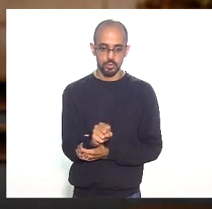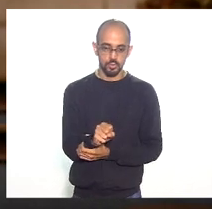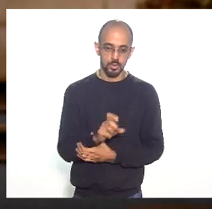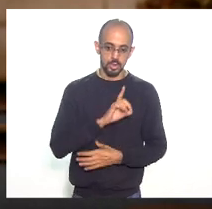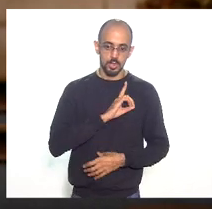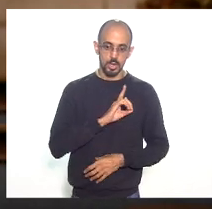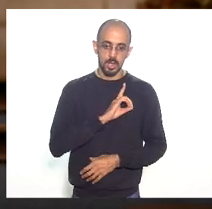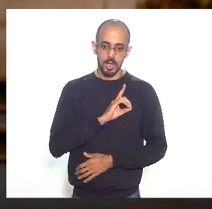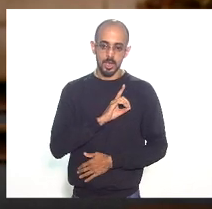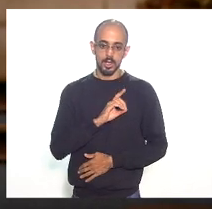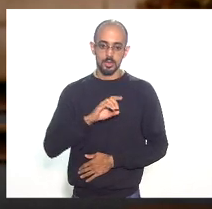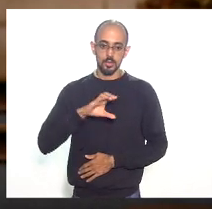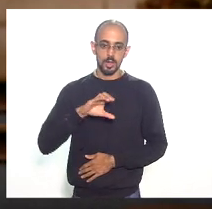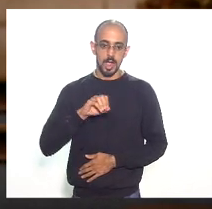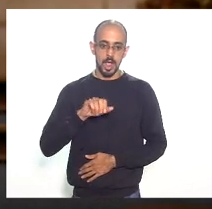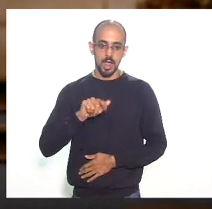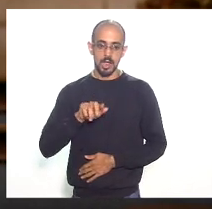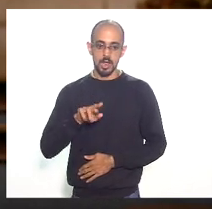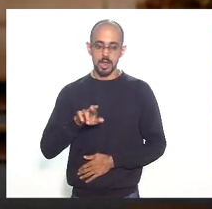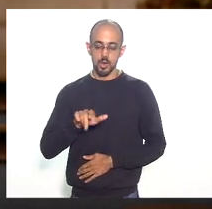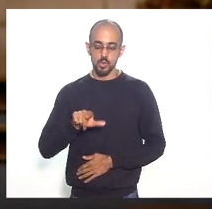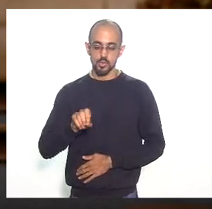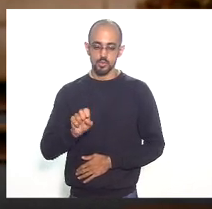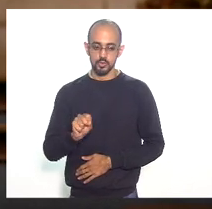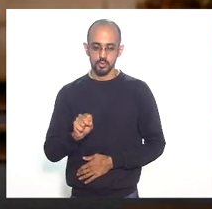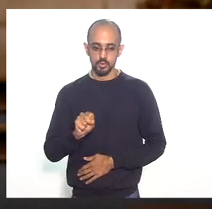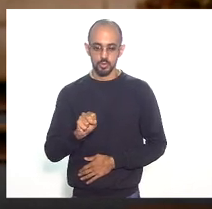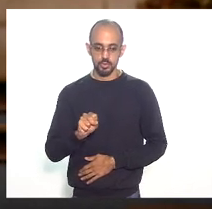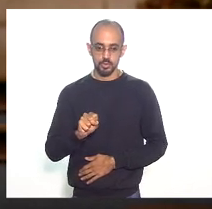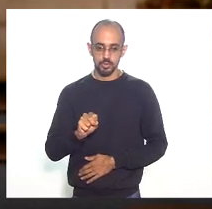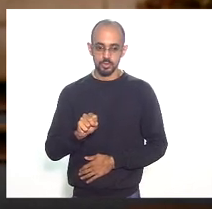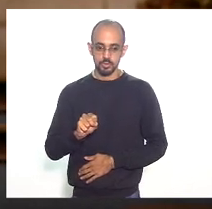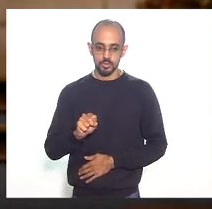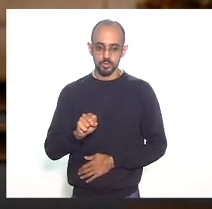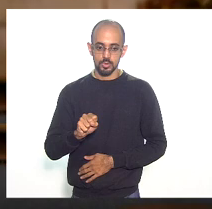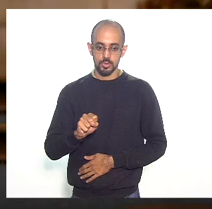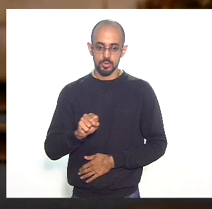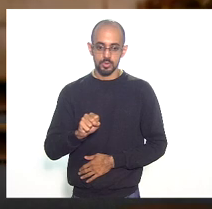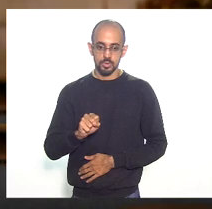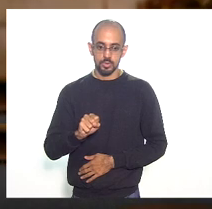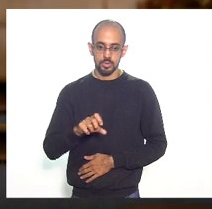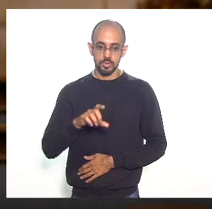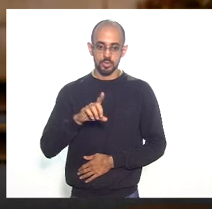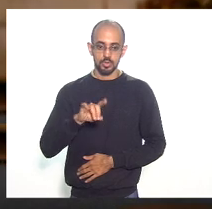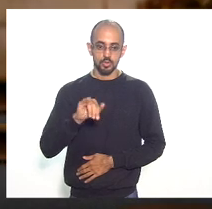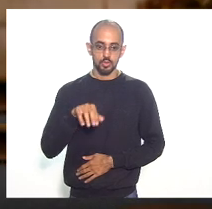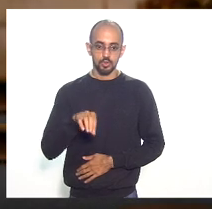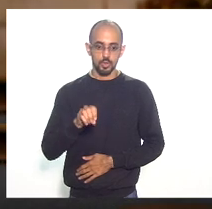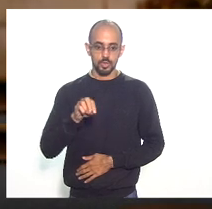Deputado delegado Carlos Augusto. Deputado Dionísio Lins.